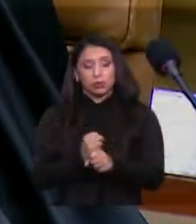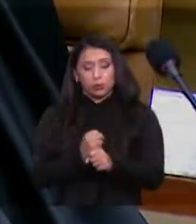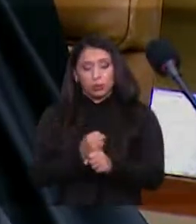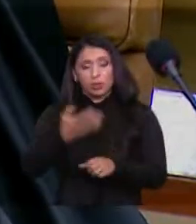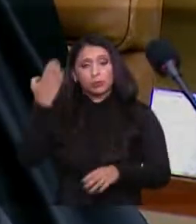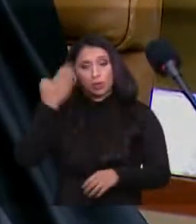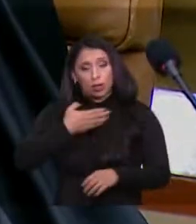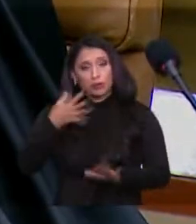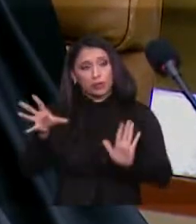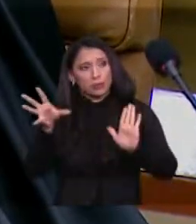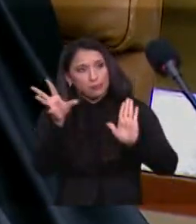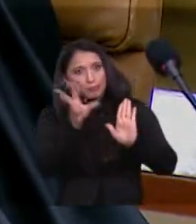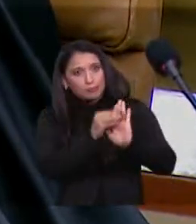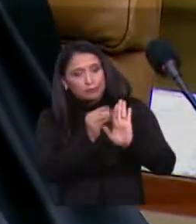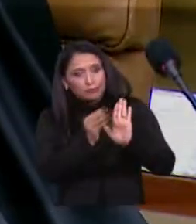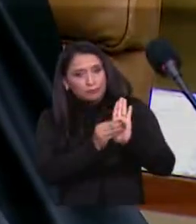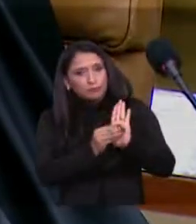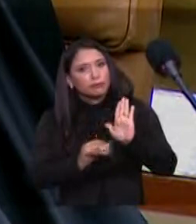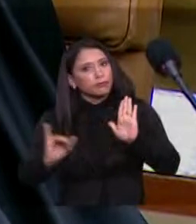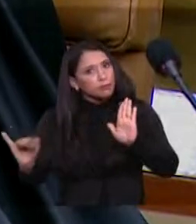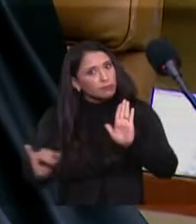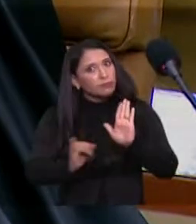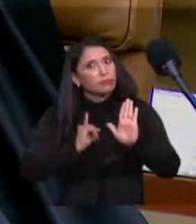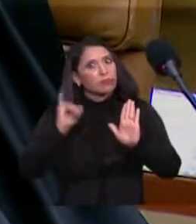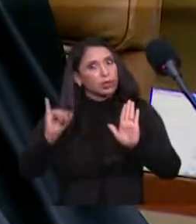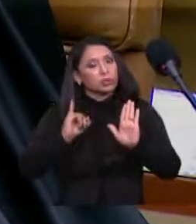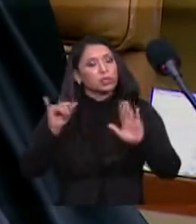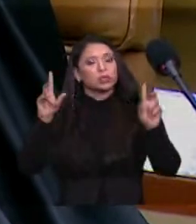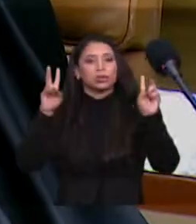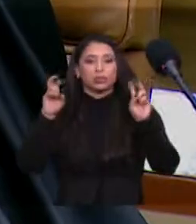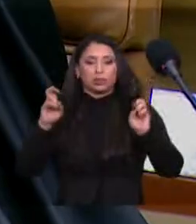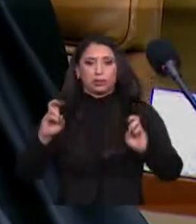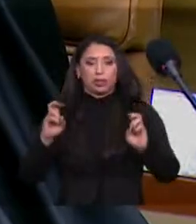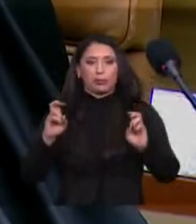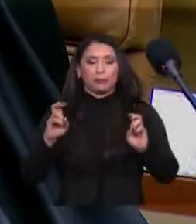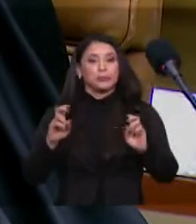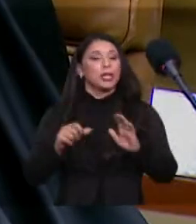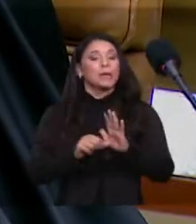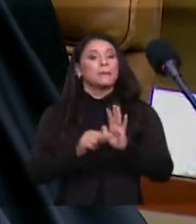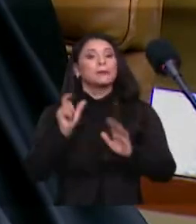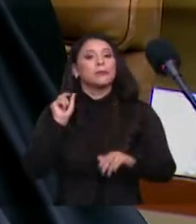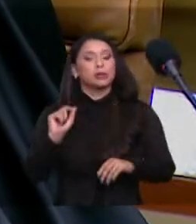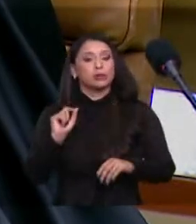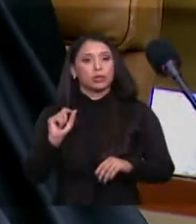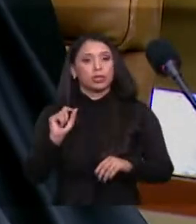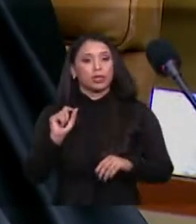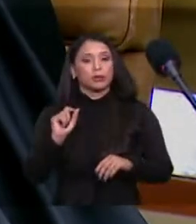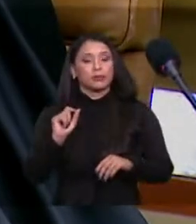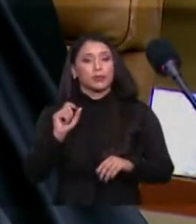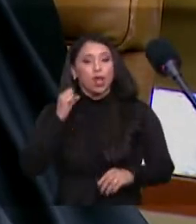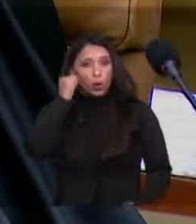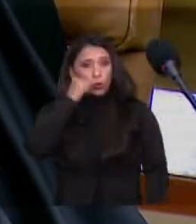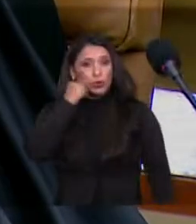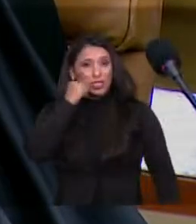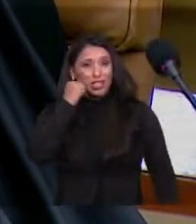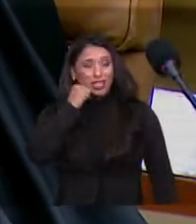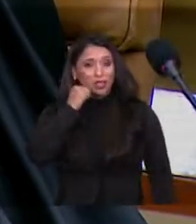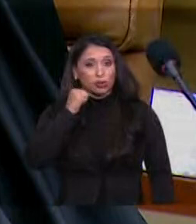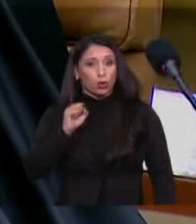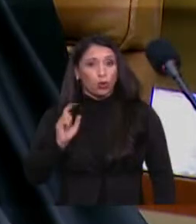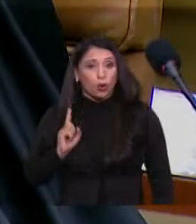materiais e relevantes nessa matéria primeiro há registros de entrada dos Senador